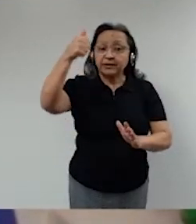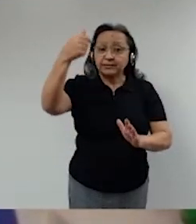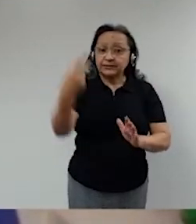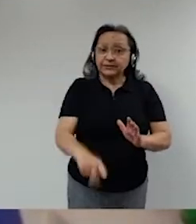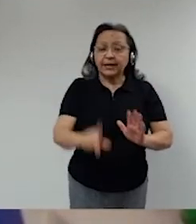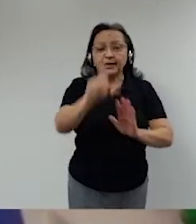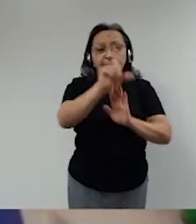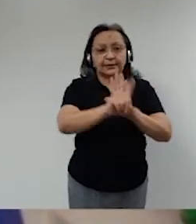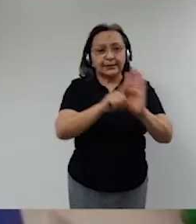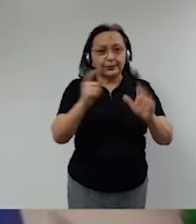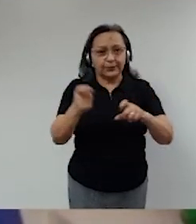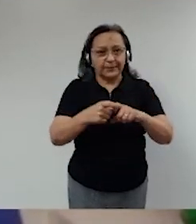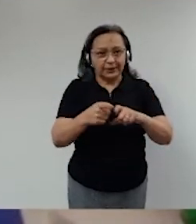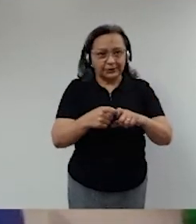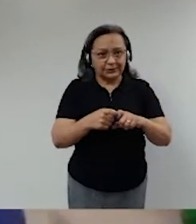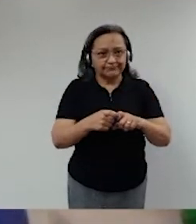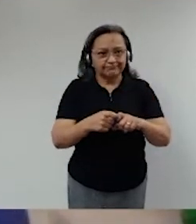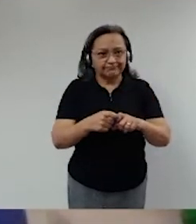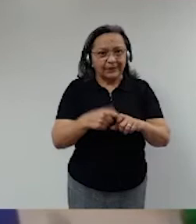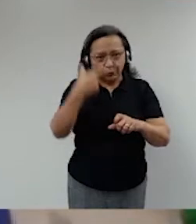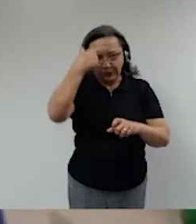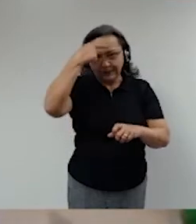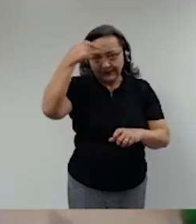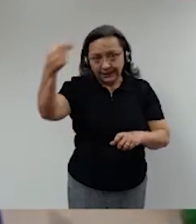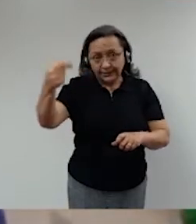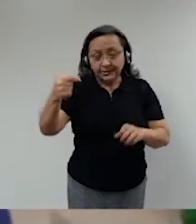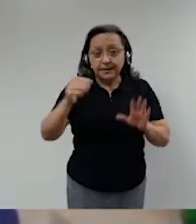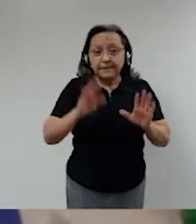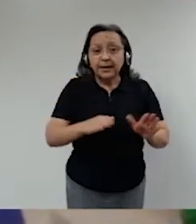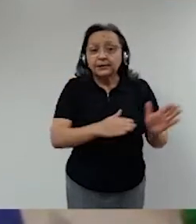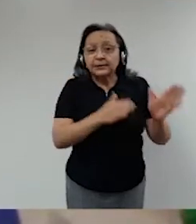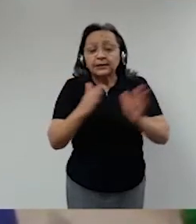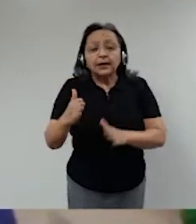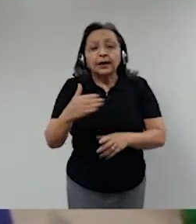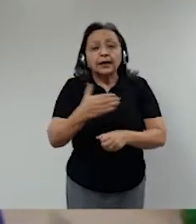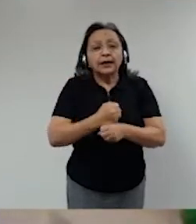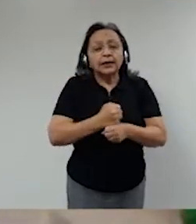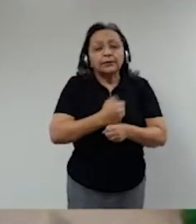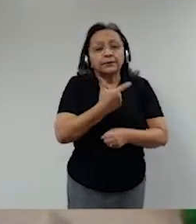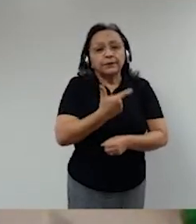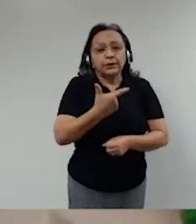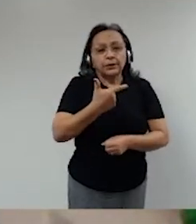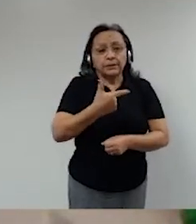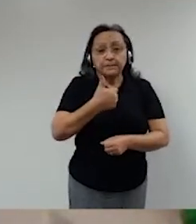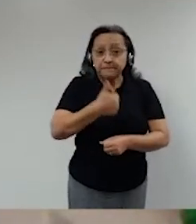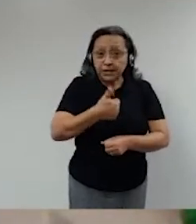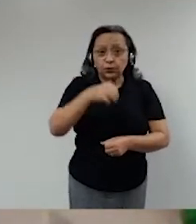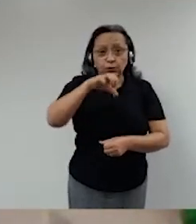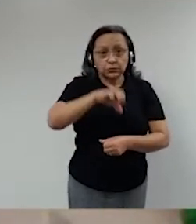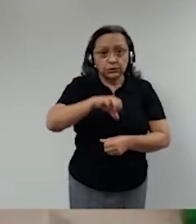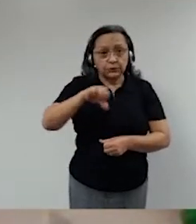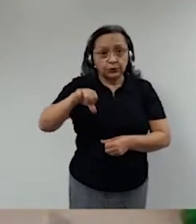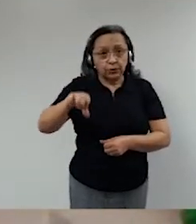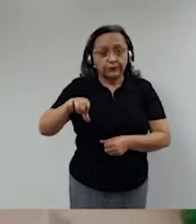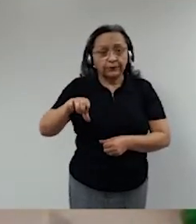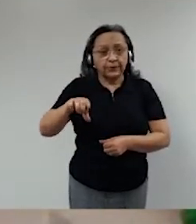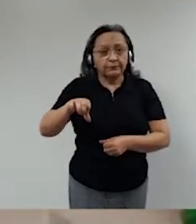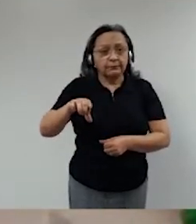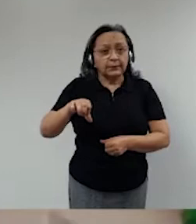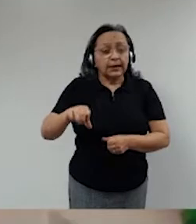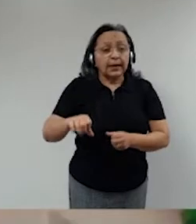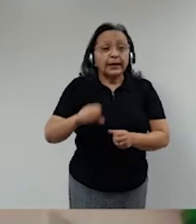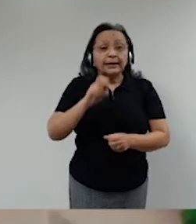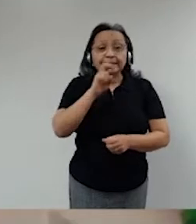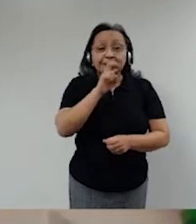médica. Tá? Já em 1999, durante a 51ª Assembleia Geral